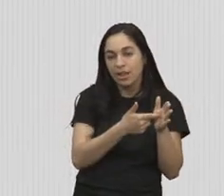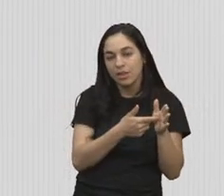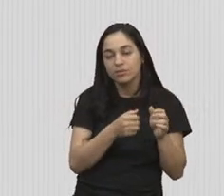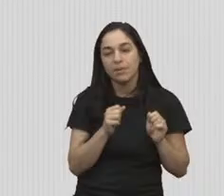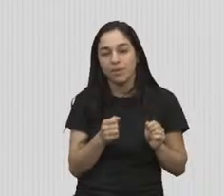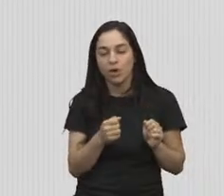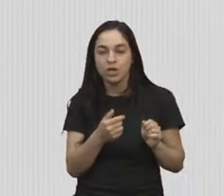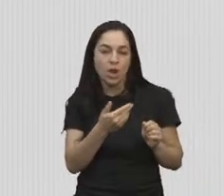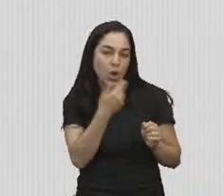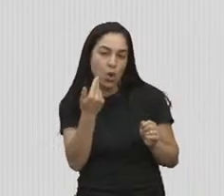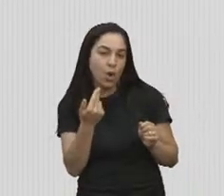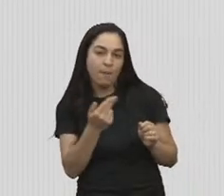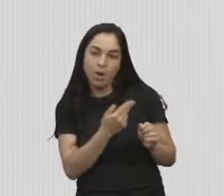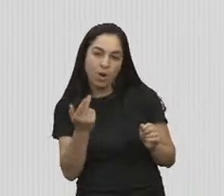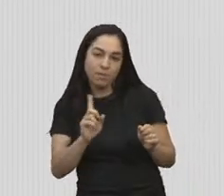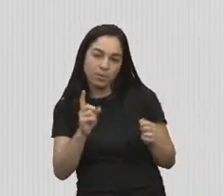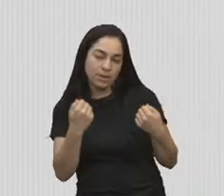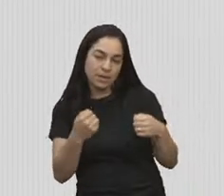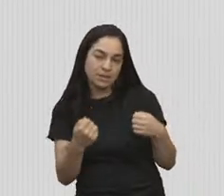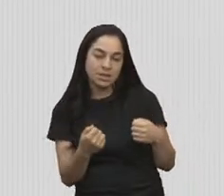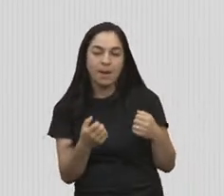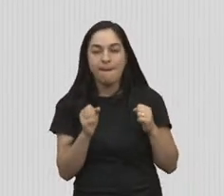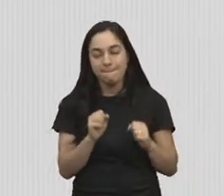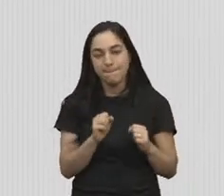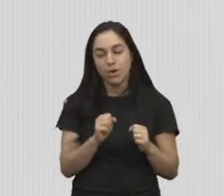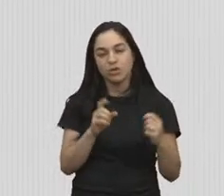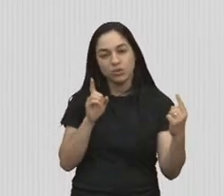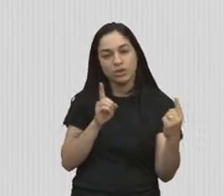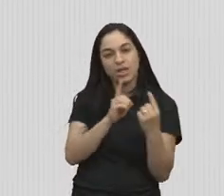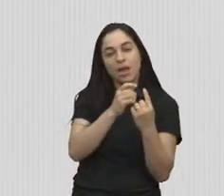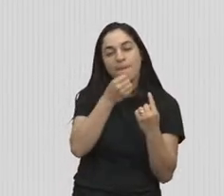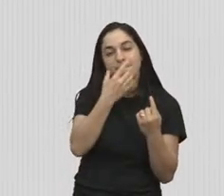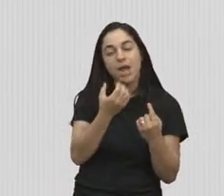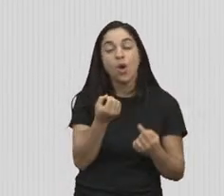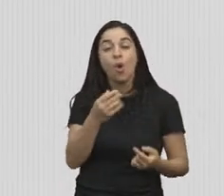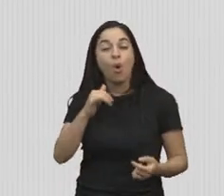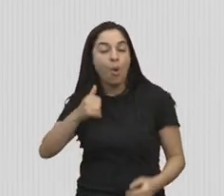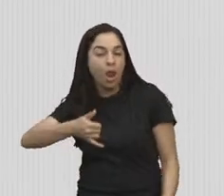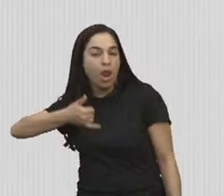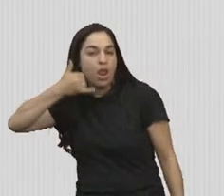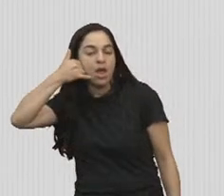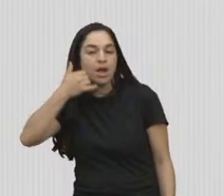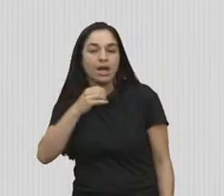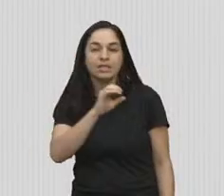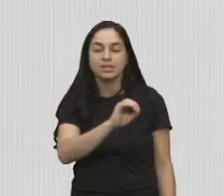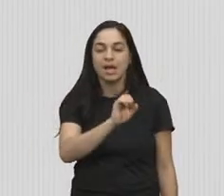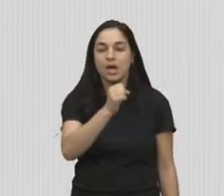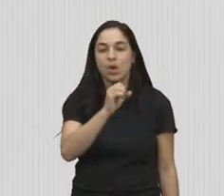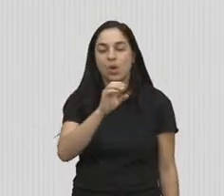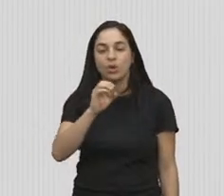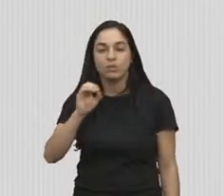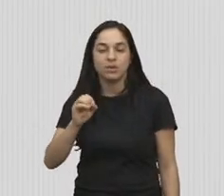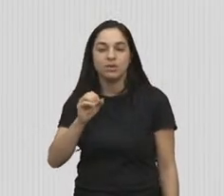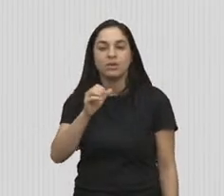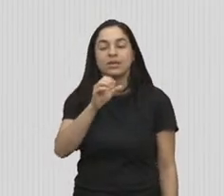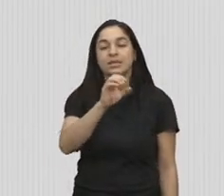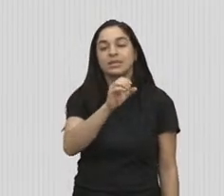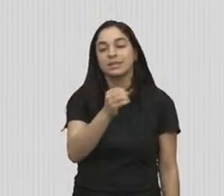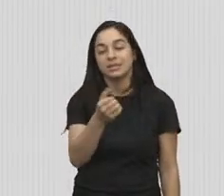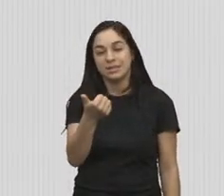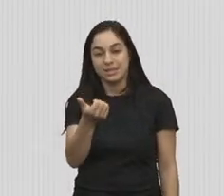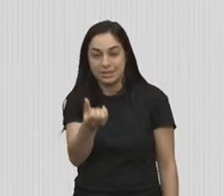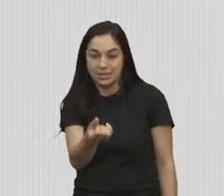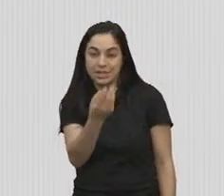munícipe ele pode, no Atende Bem presencial, ele pode ligar no telefone da prefeitura, no 08.016 3010, ou ele